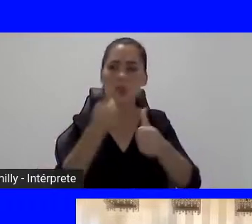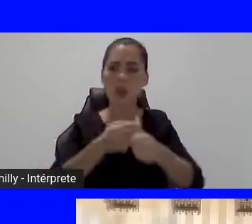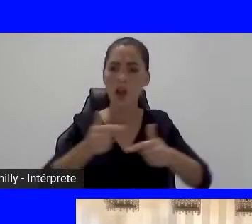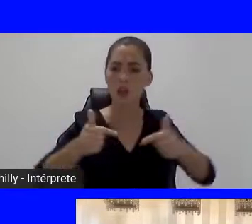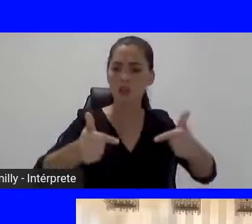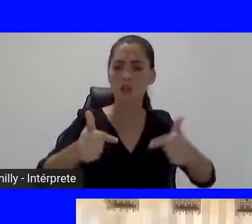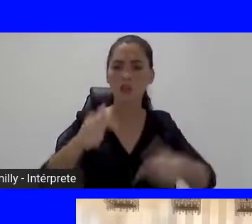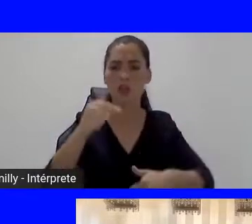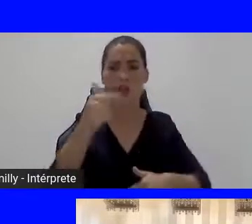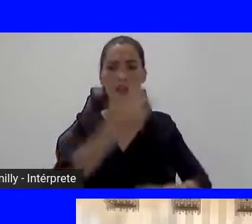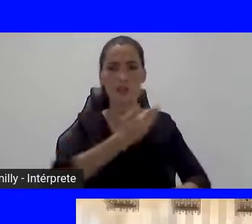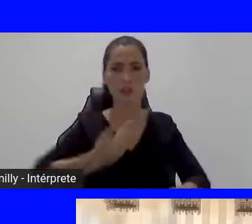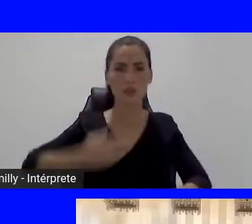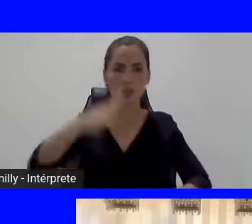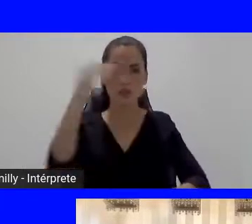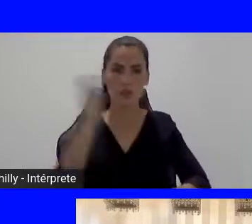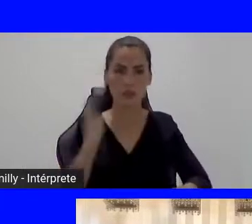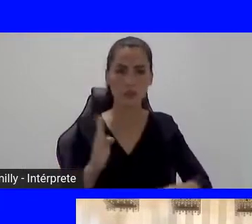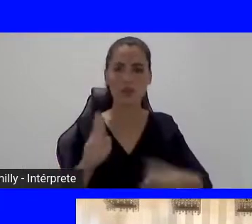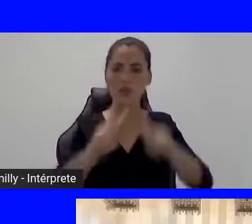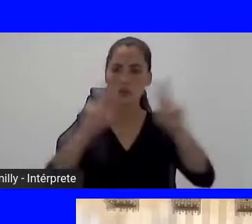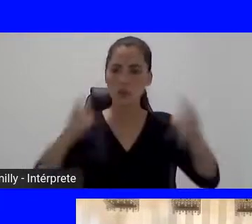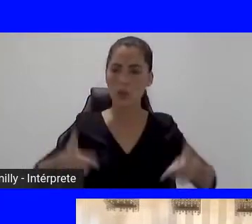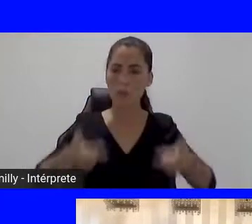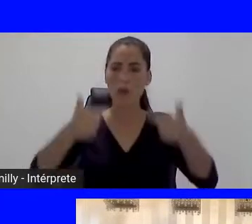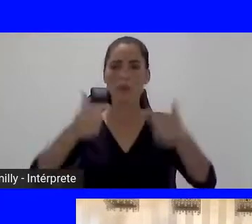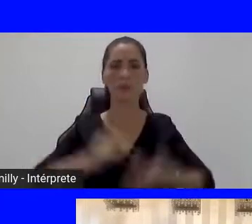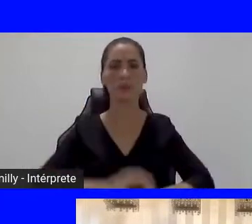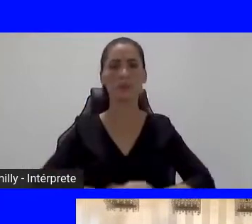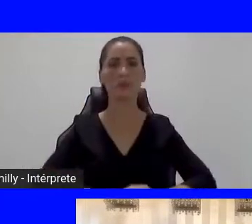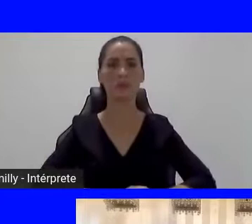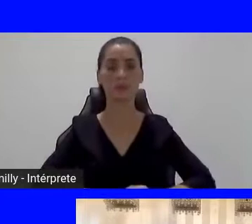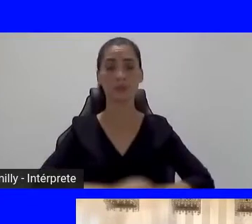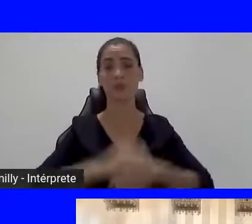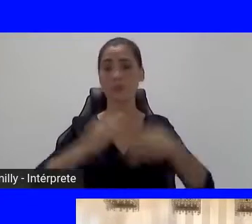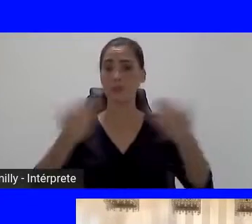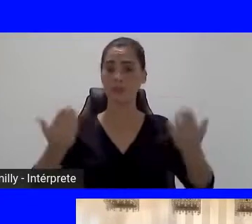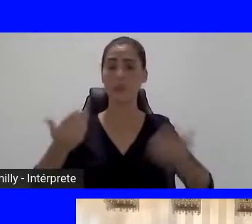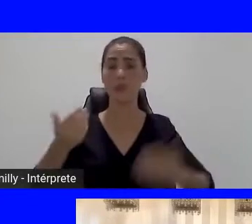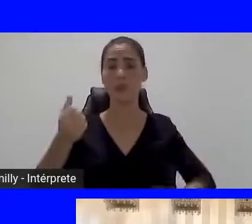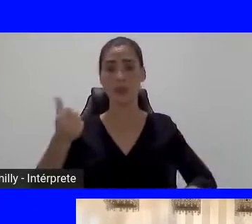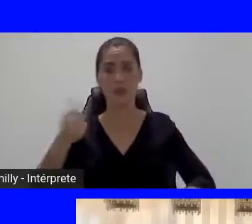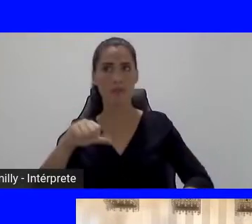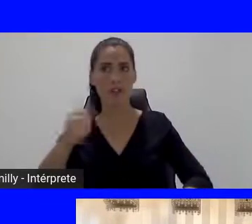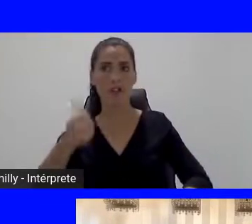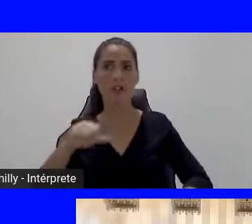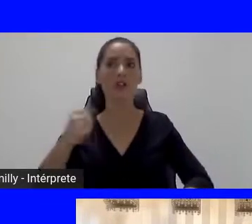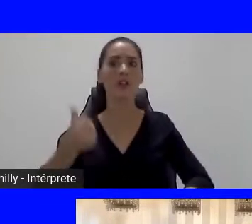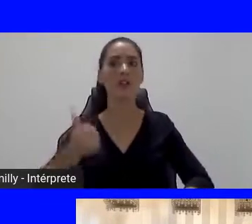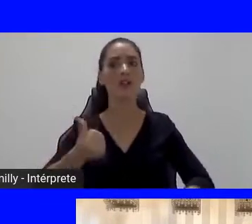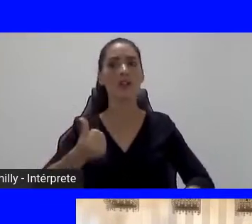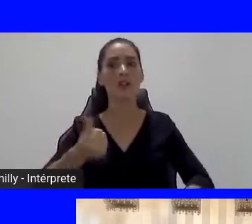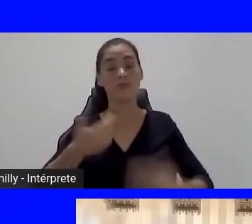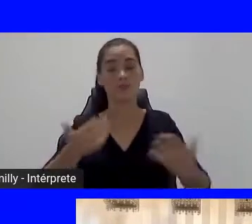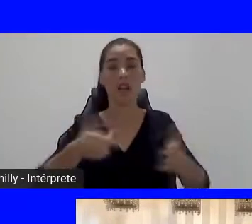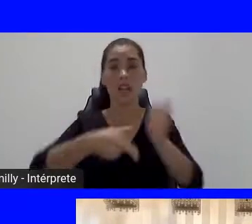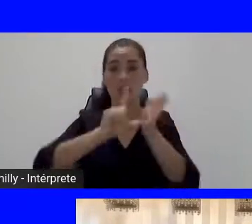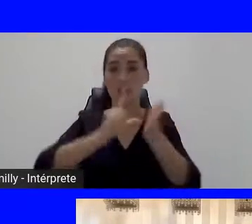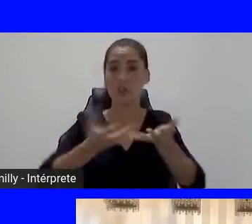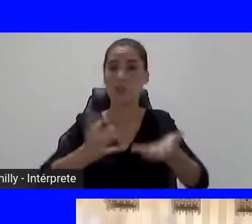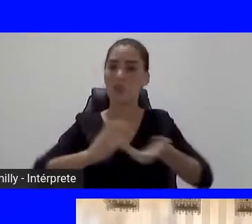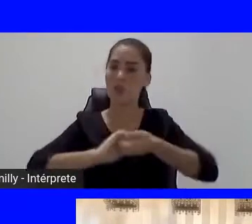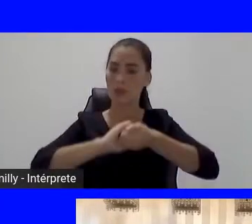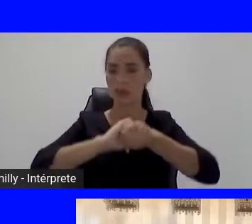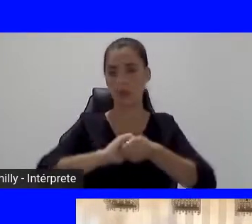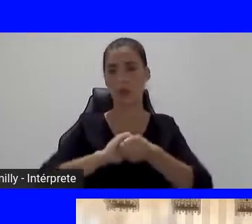crise. Bom, para variar, dando em nome da Vanessa cumprimentar todos, né? Para variar,